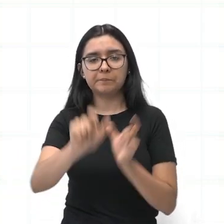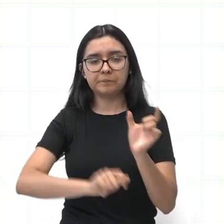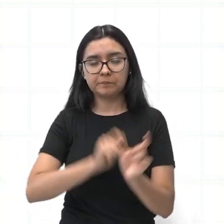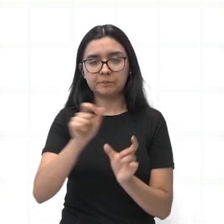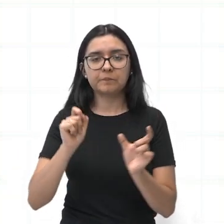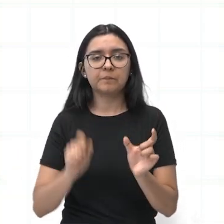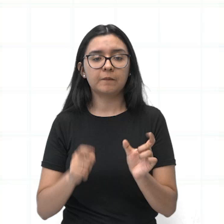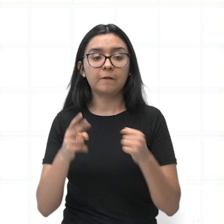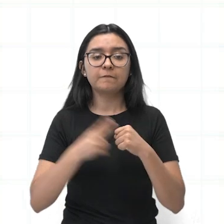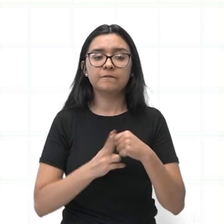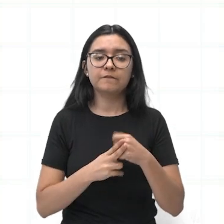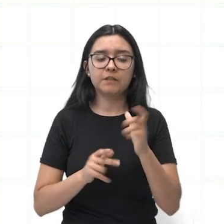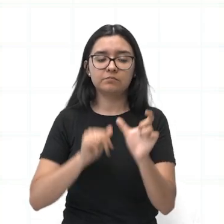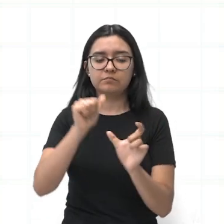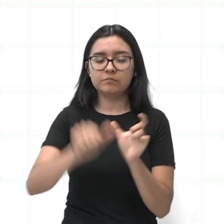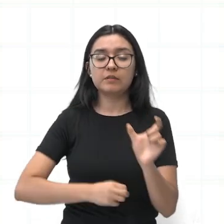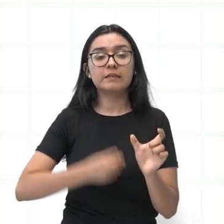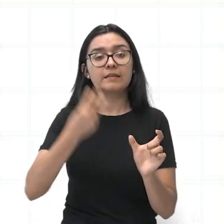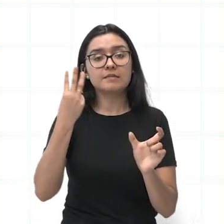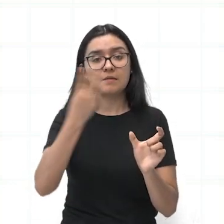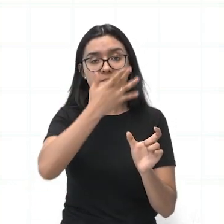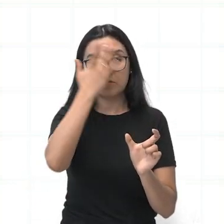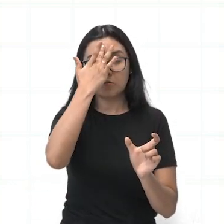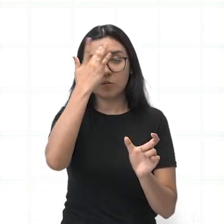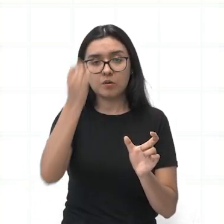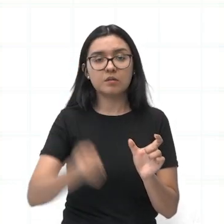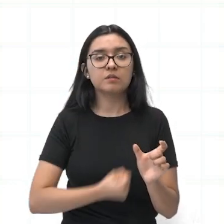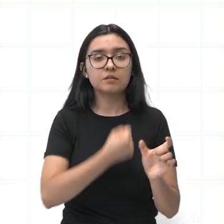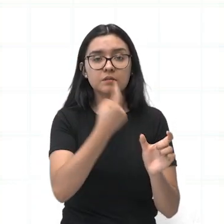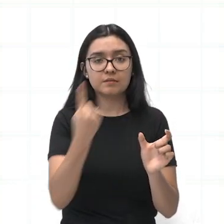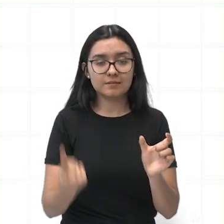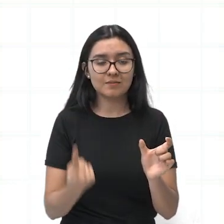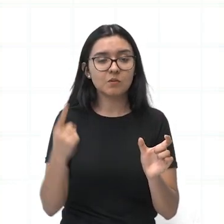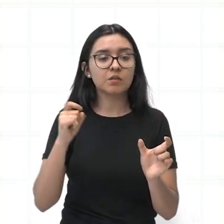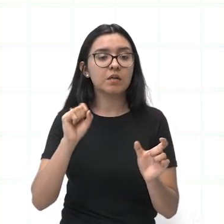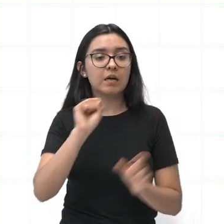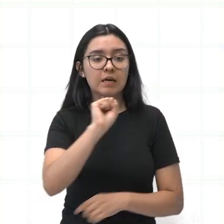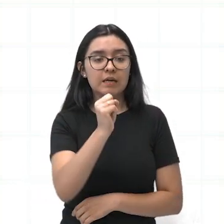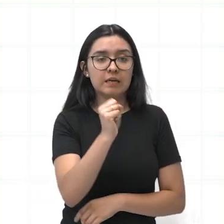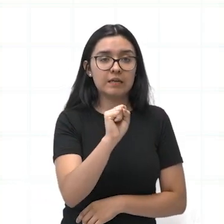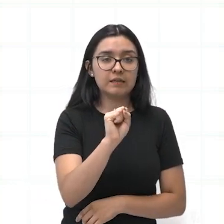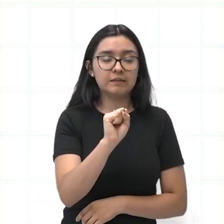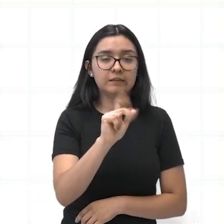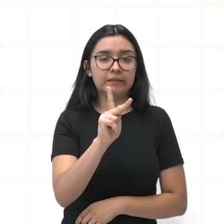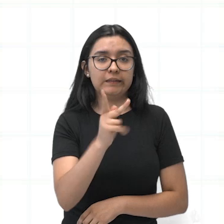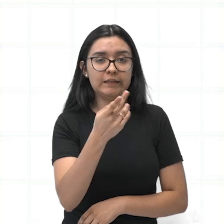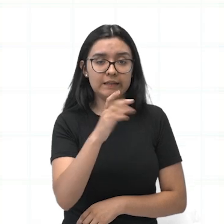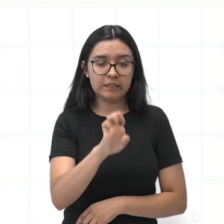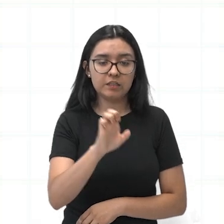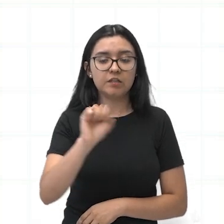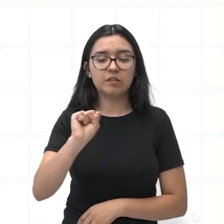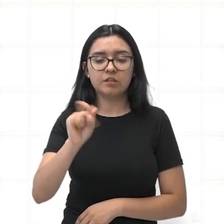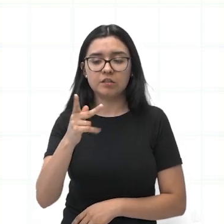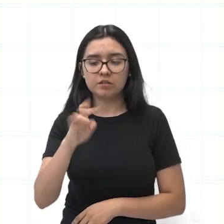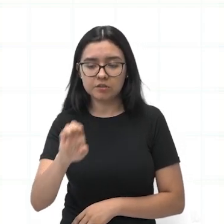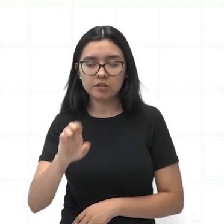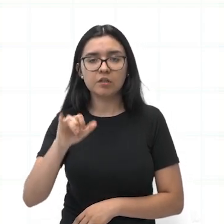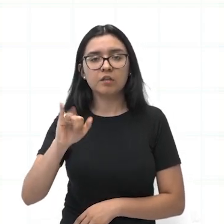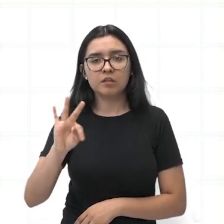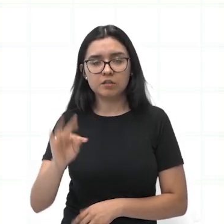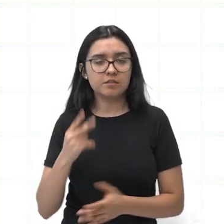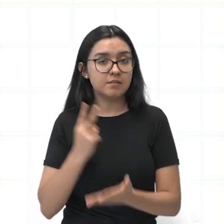os verbos na terceira pessoa do singular para he, she, it, toda vez que for presente,